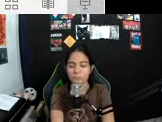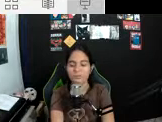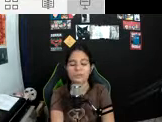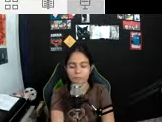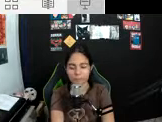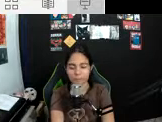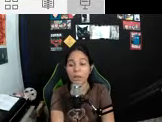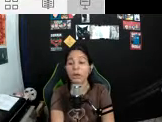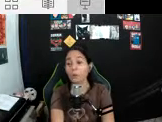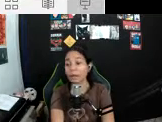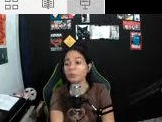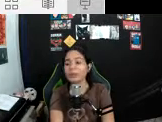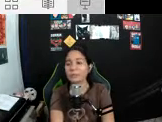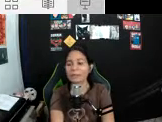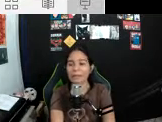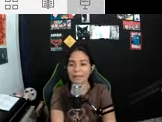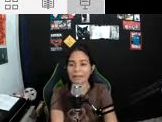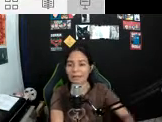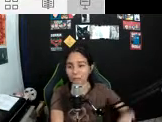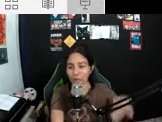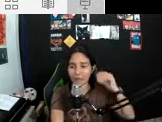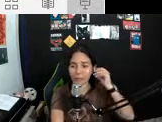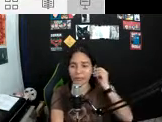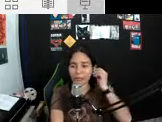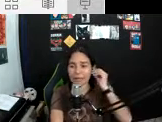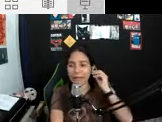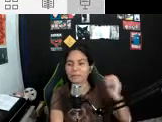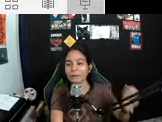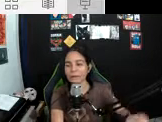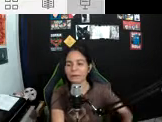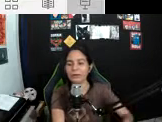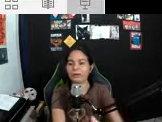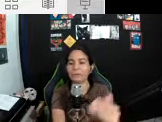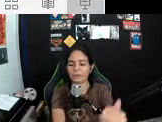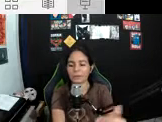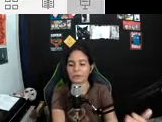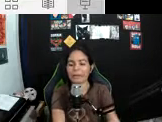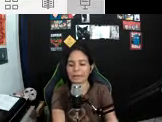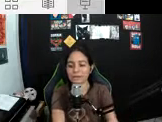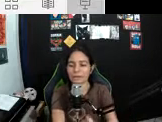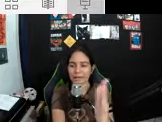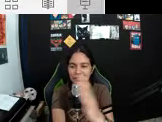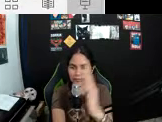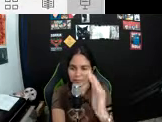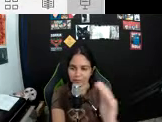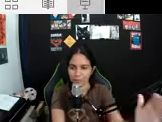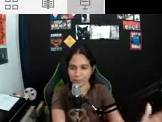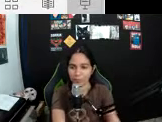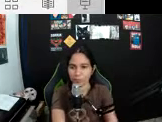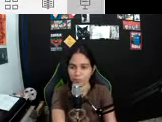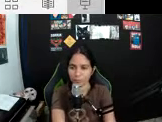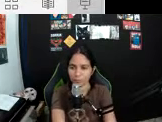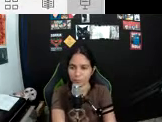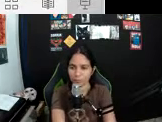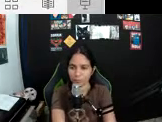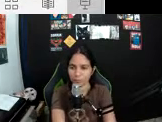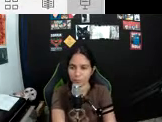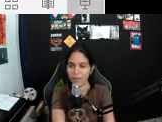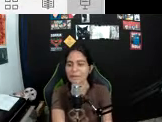Sim, assistência. sim. Por exemplo, se eu vejo No âmbito hospitalar vão existir os profissionais de cada